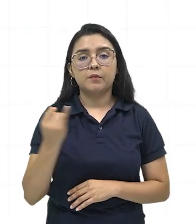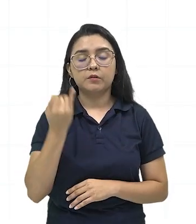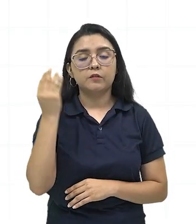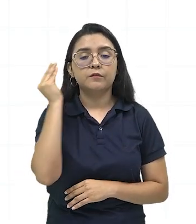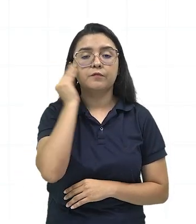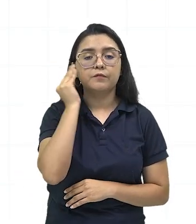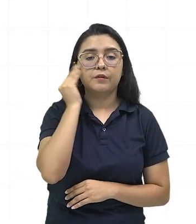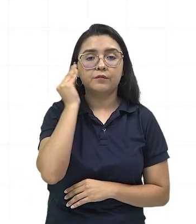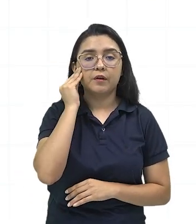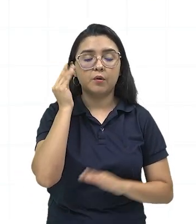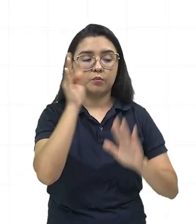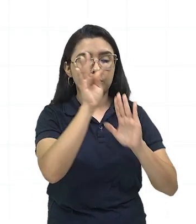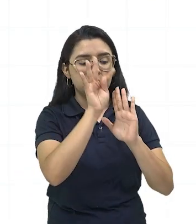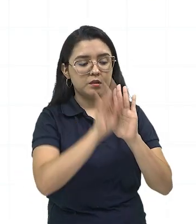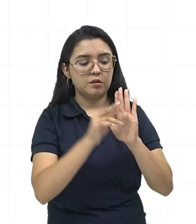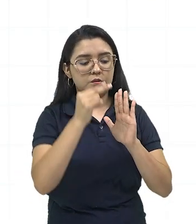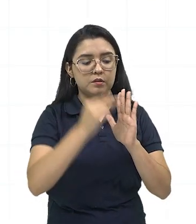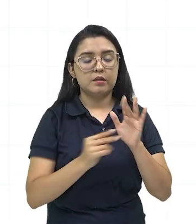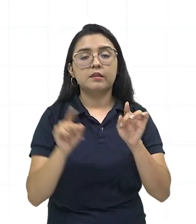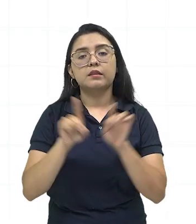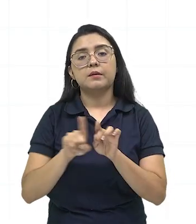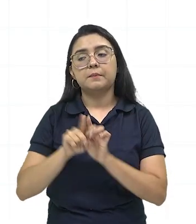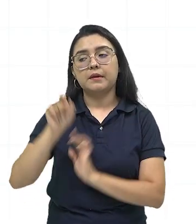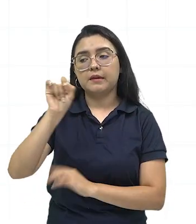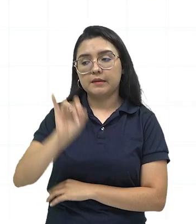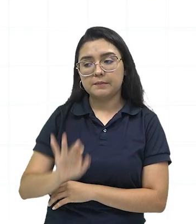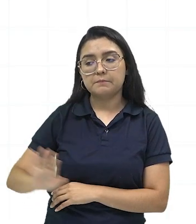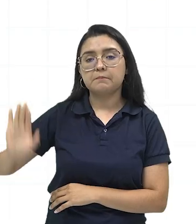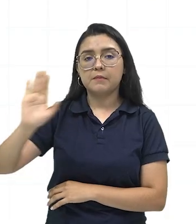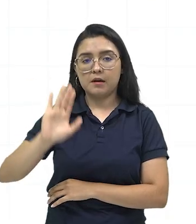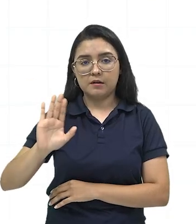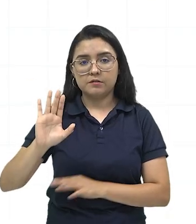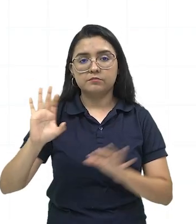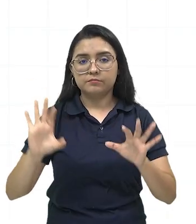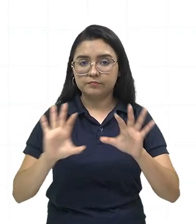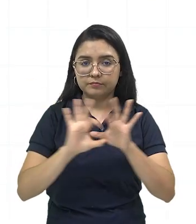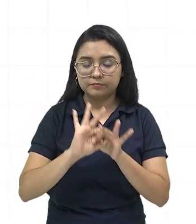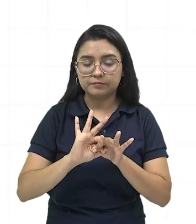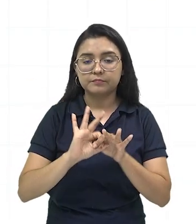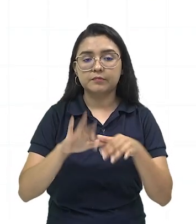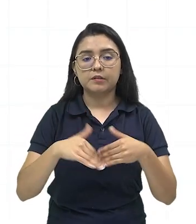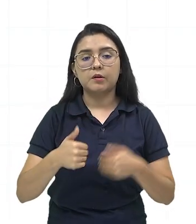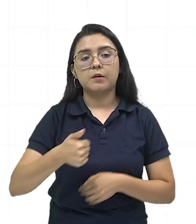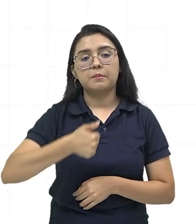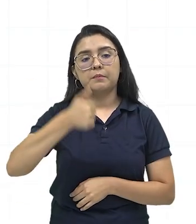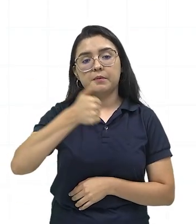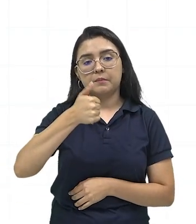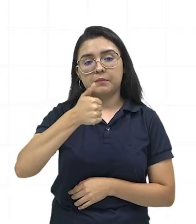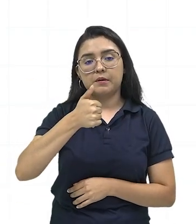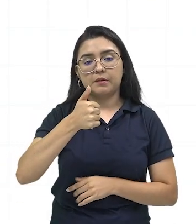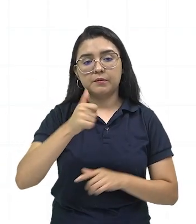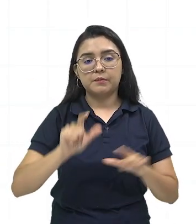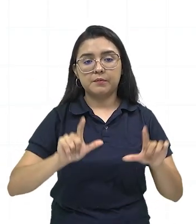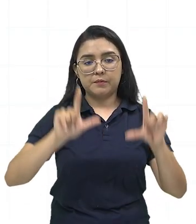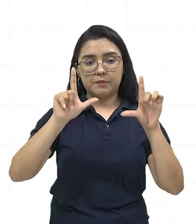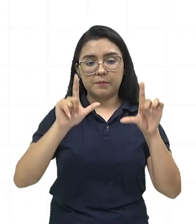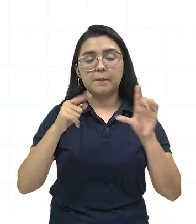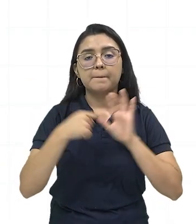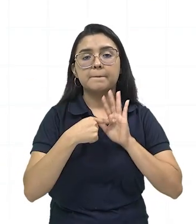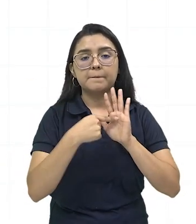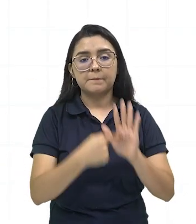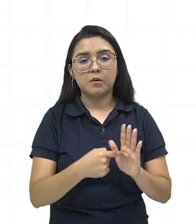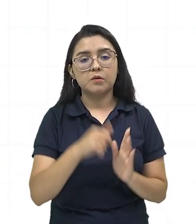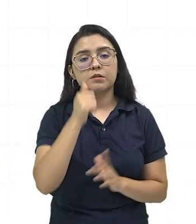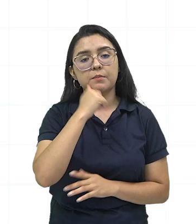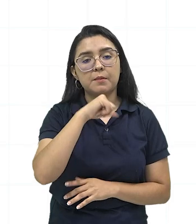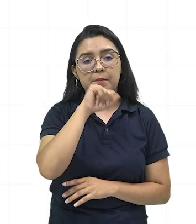escrito, mas a imagem, porque imagem também é texto. Então, na primeira imagem, né, no primeiro quadrinho, mostra ali a mãe já parece estar